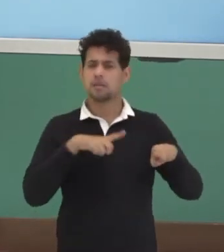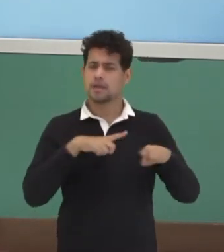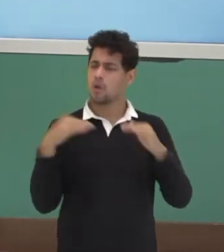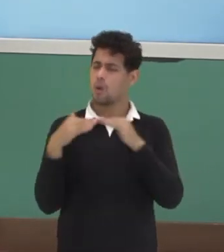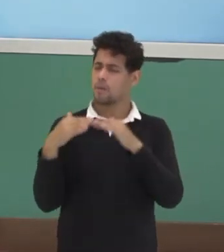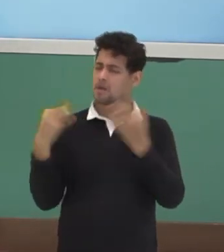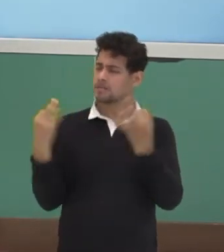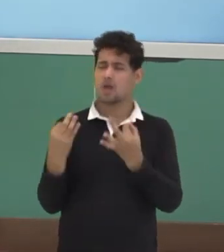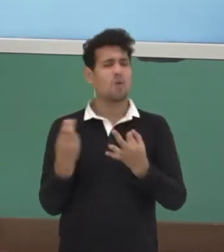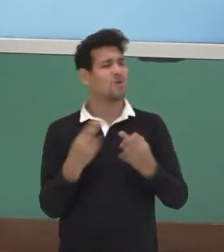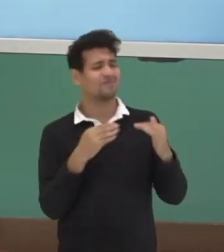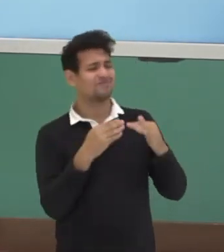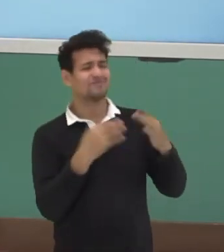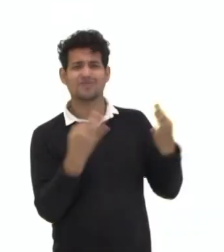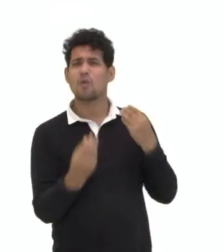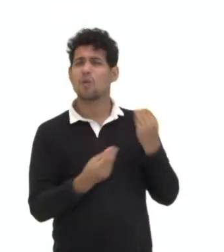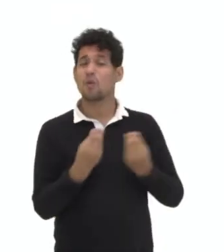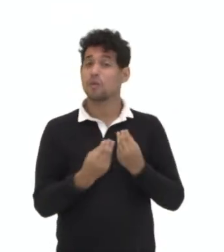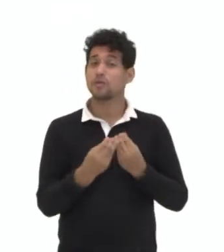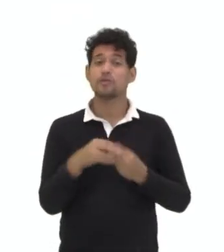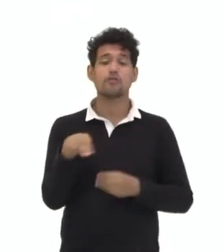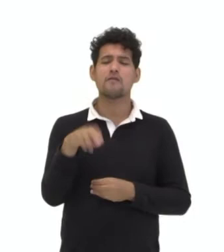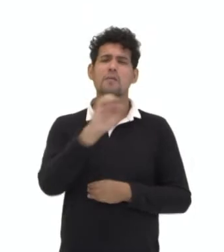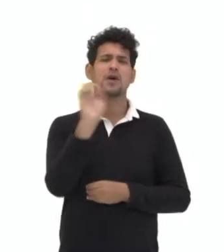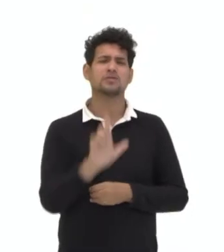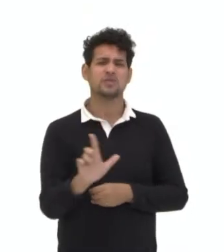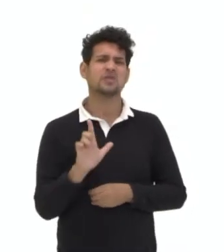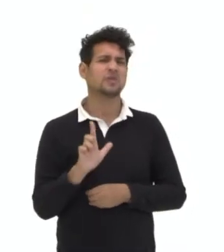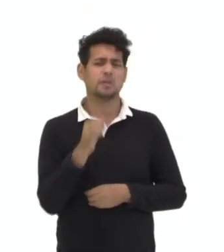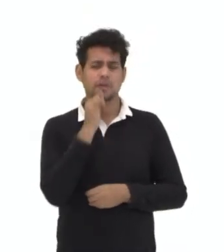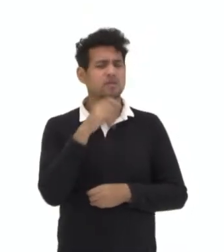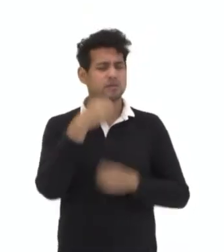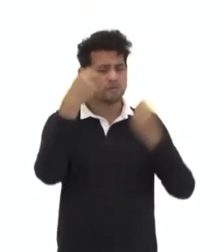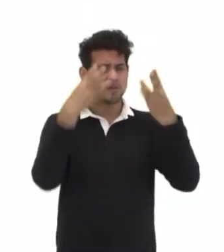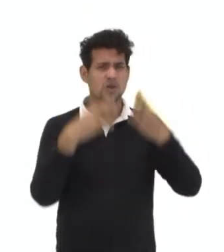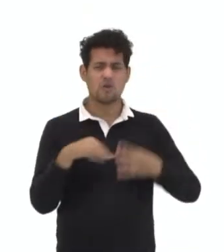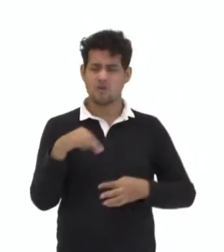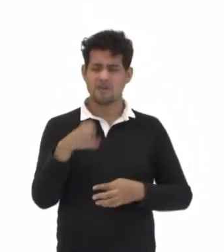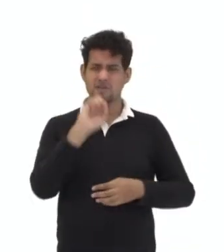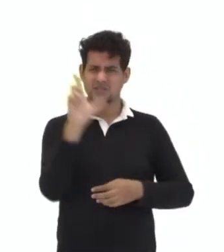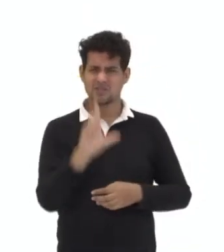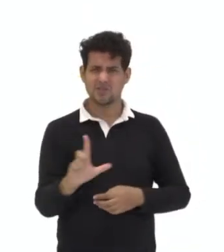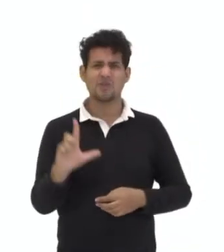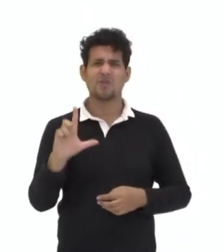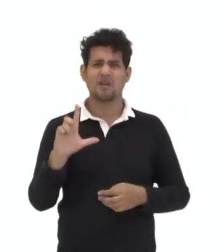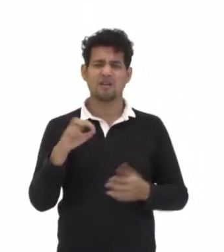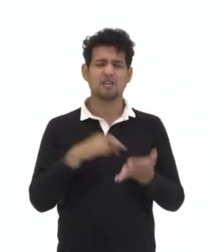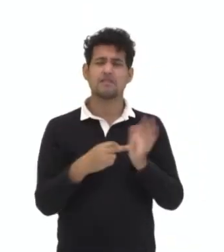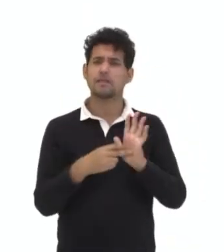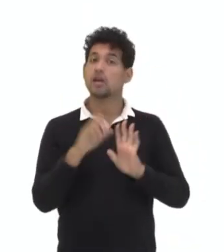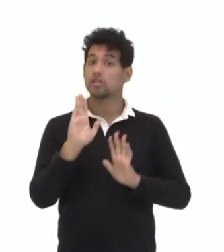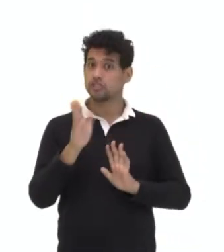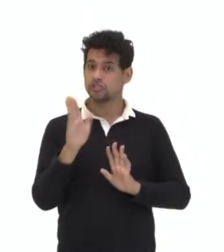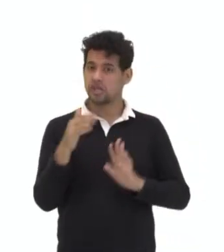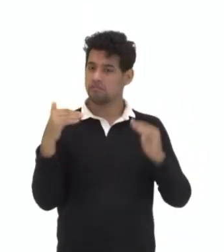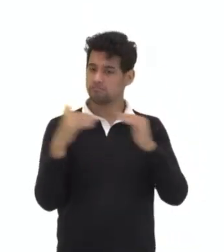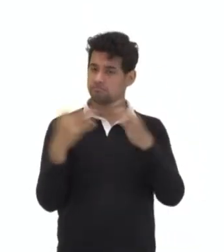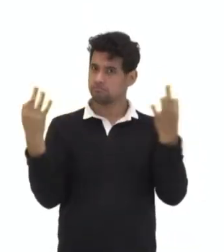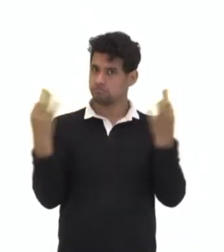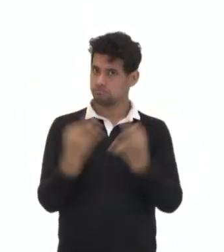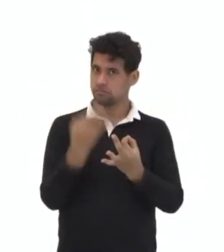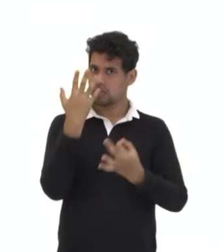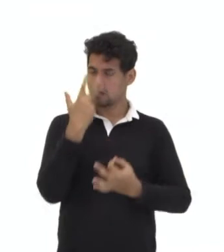adequada? Novembrinho Azul. Será que quando eu digo novembrinho, esse diminutivo já está adequado ao